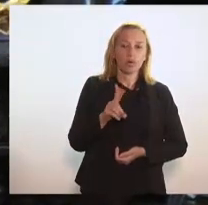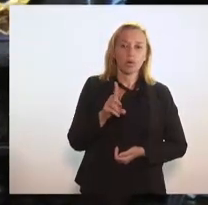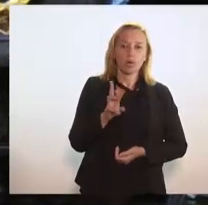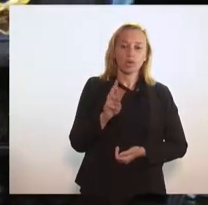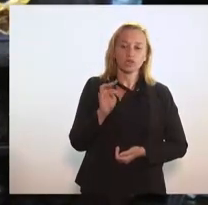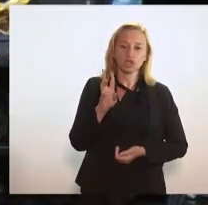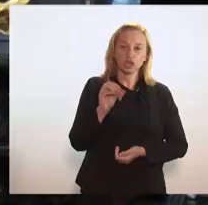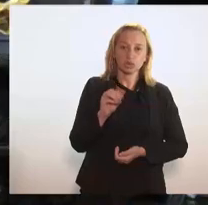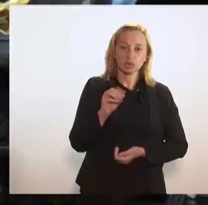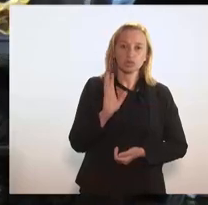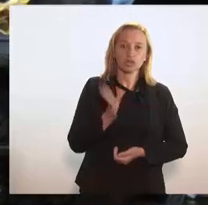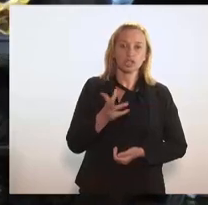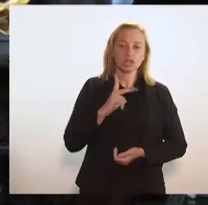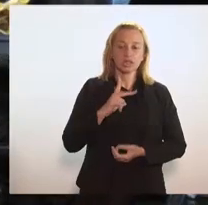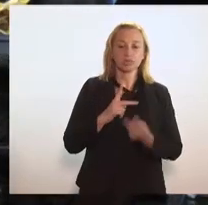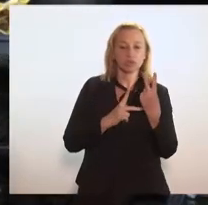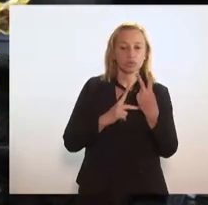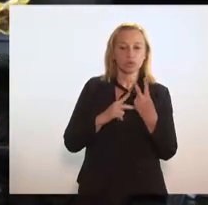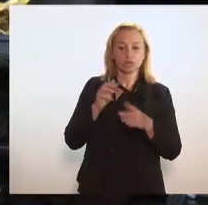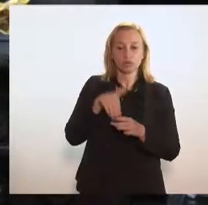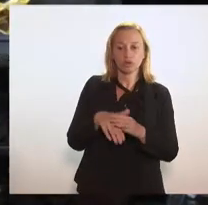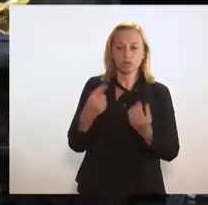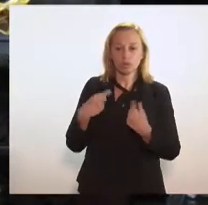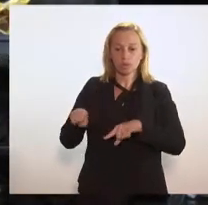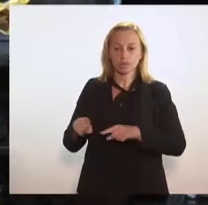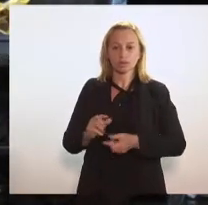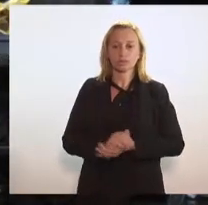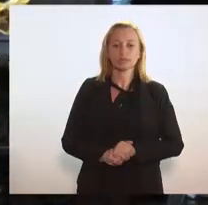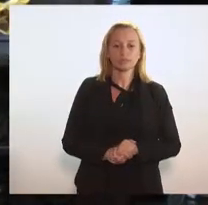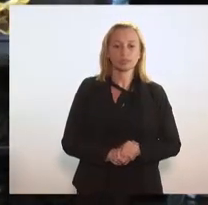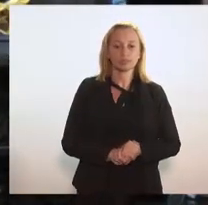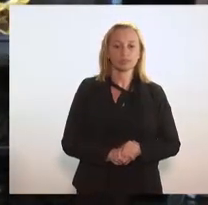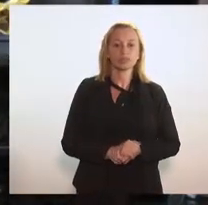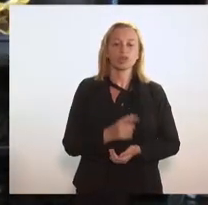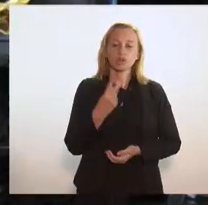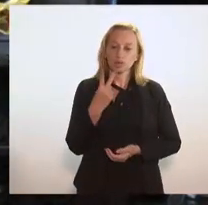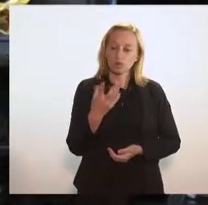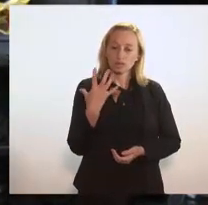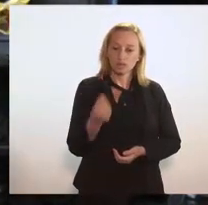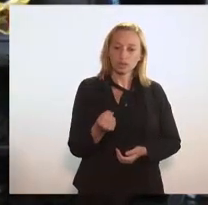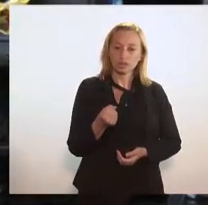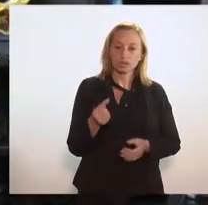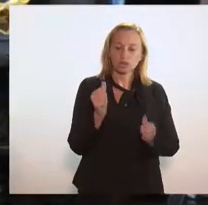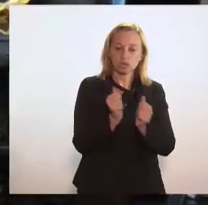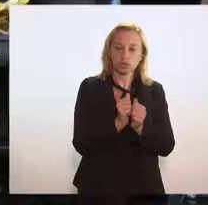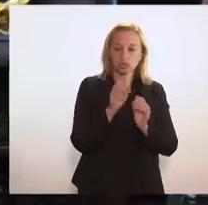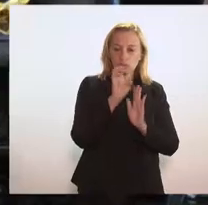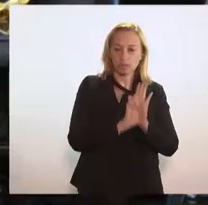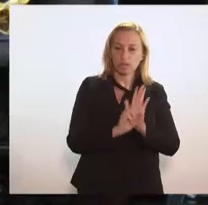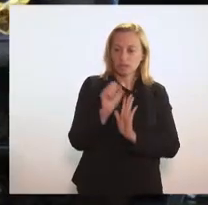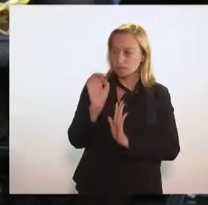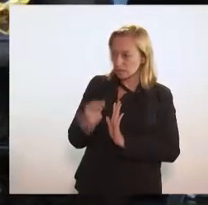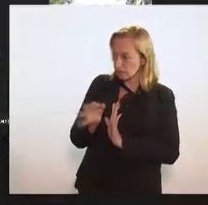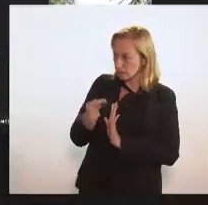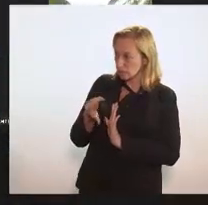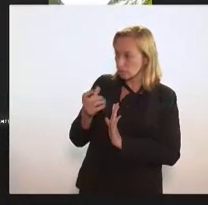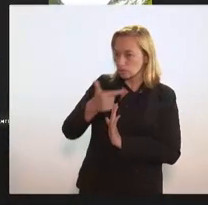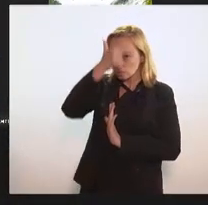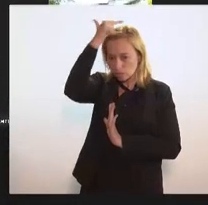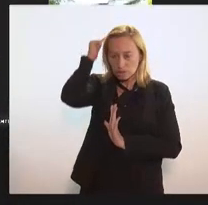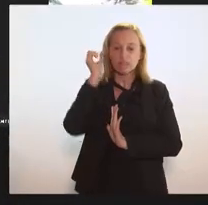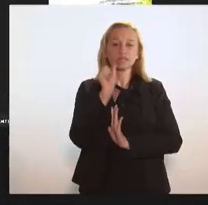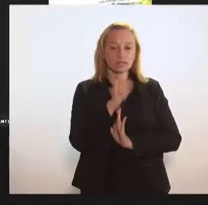nós temos estão dois votos divergentes 12 favoráveis com emendas Tá certo Luiz